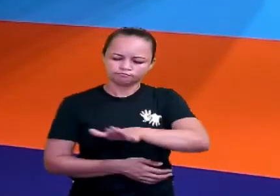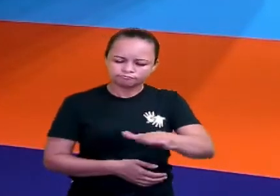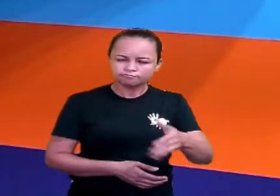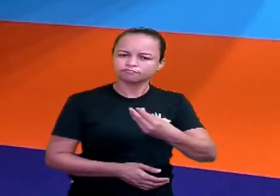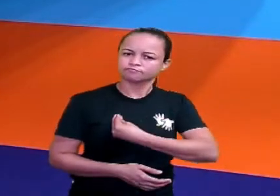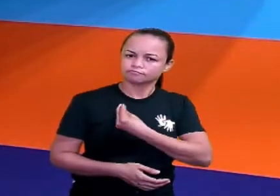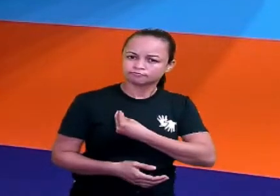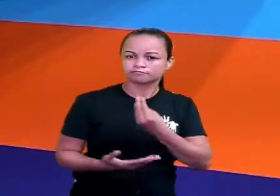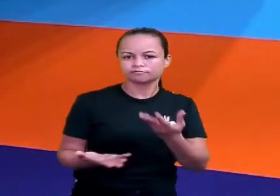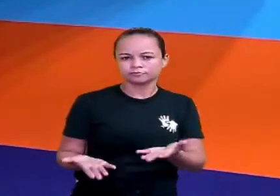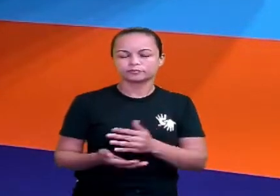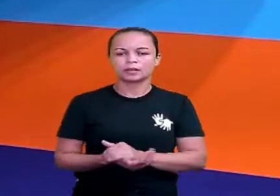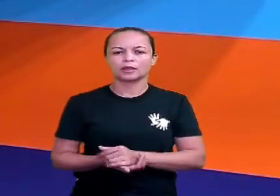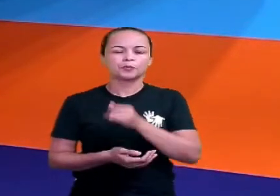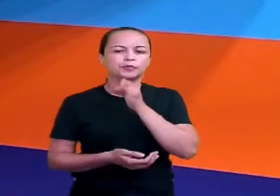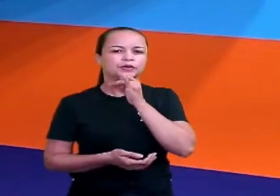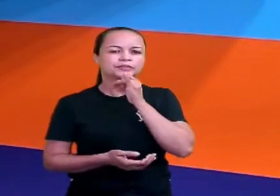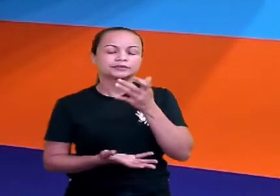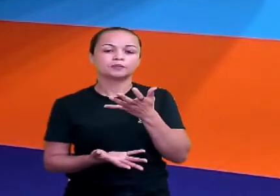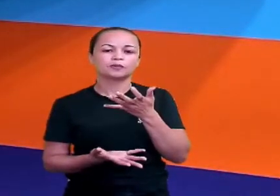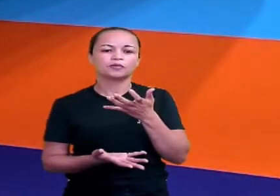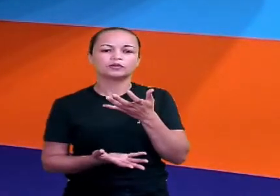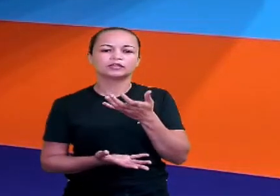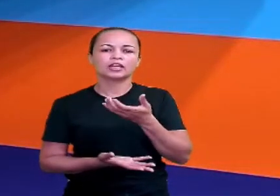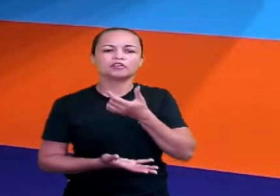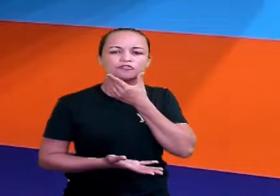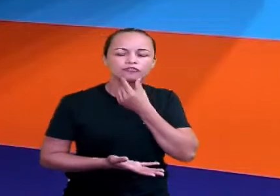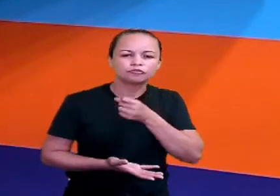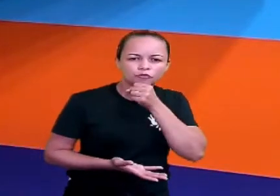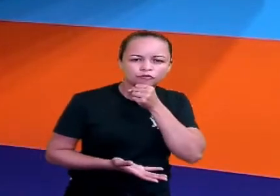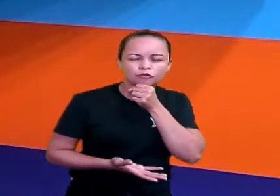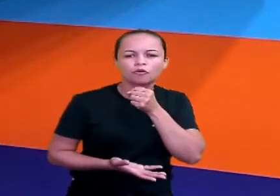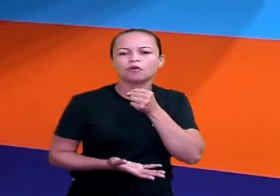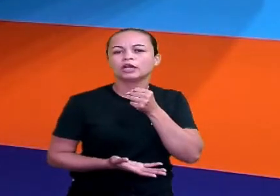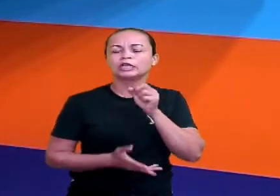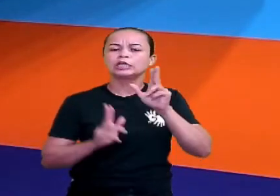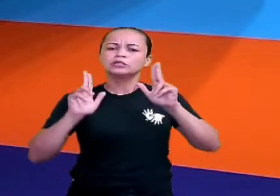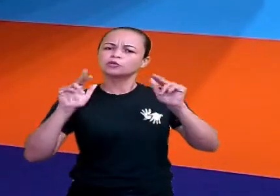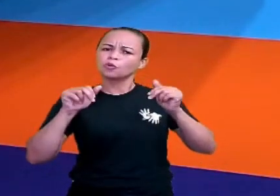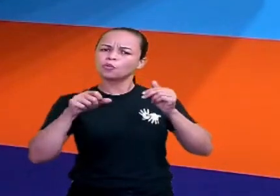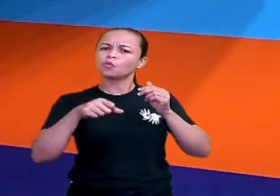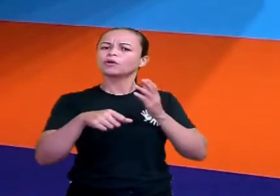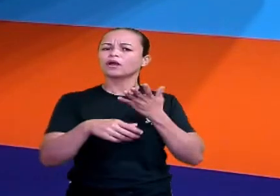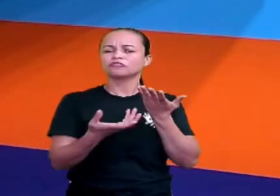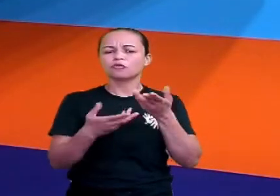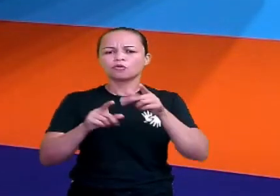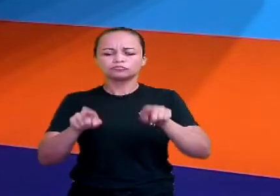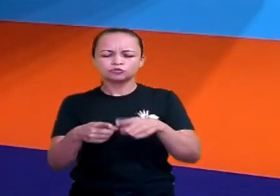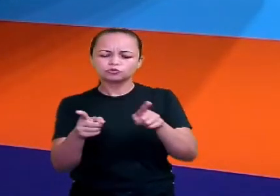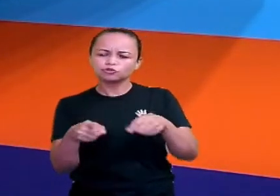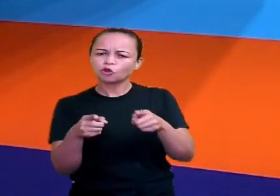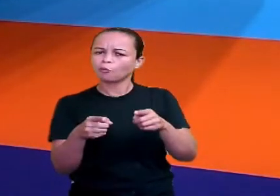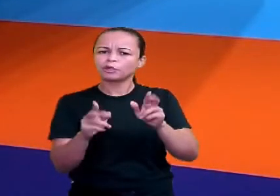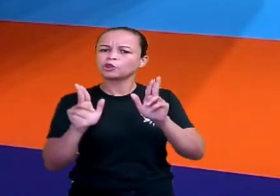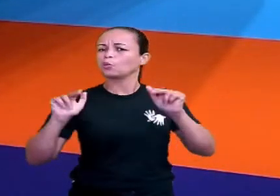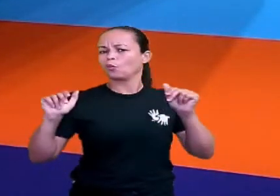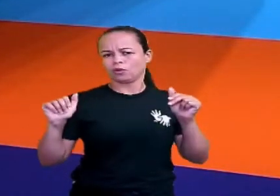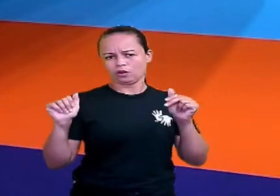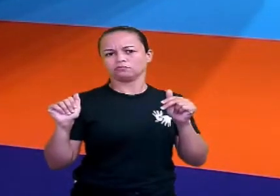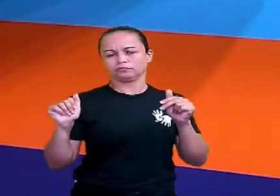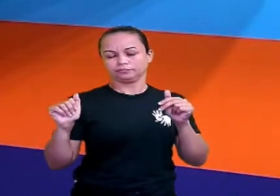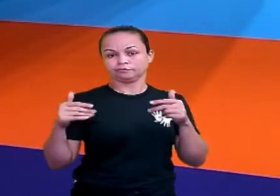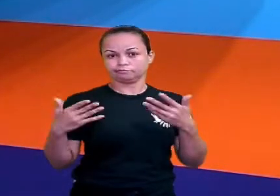alguns vovôs e algumas vovós que nunca foram no shopping. E tem, professora? Tem alguns vovôs e algumas vovós que nunca foram no